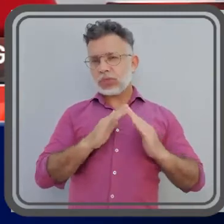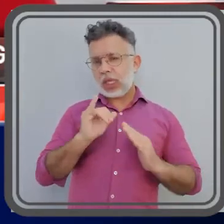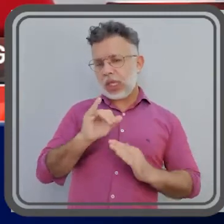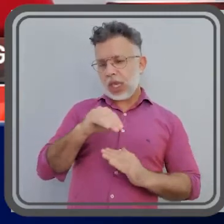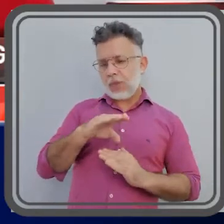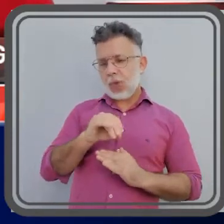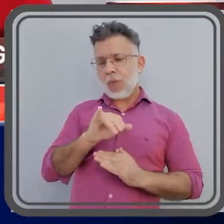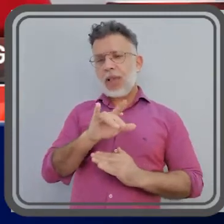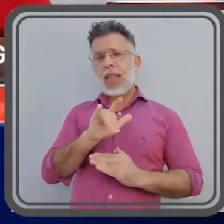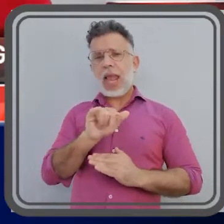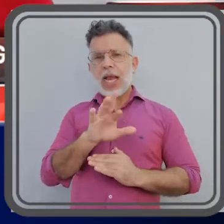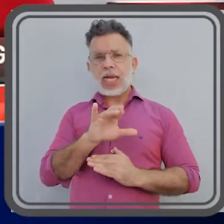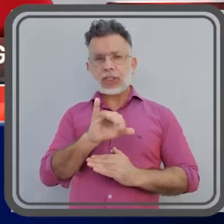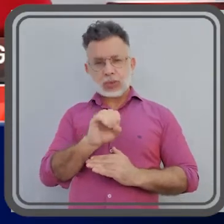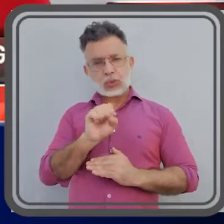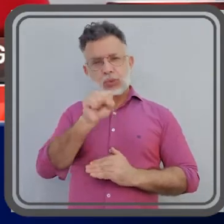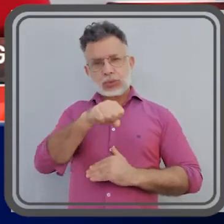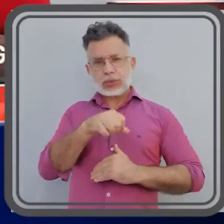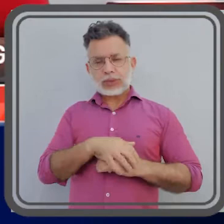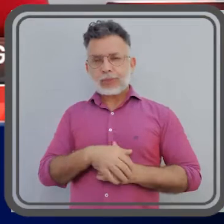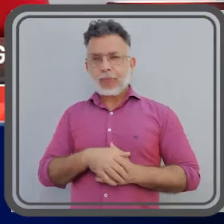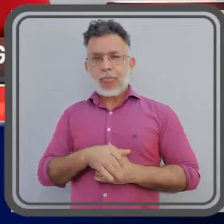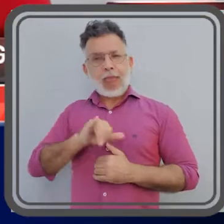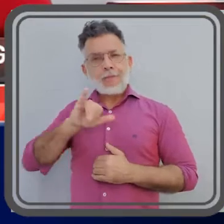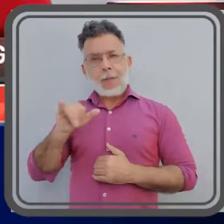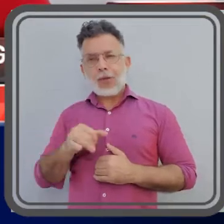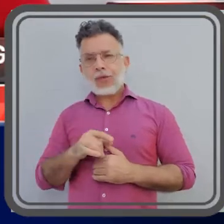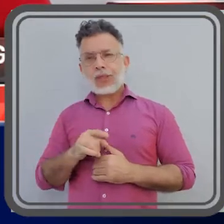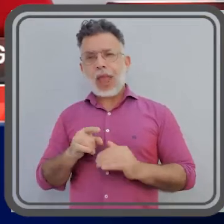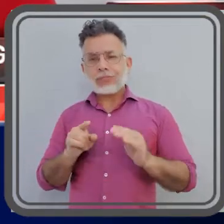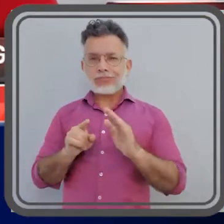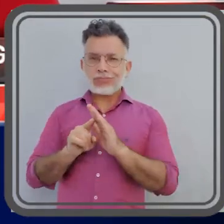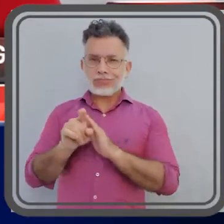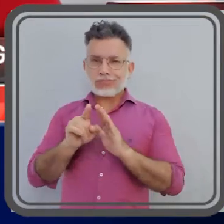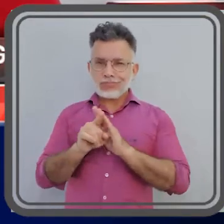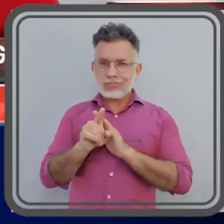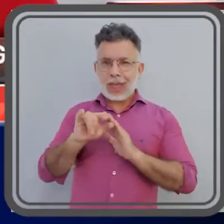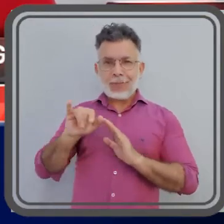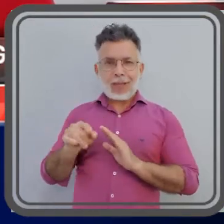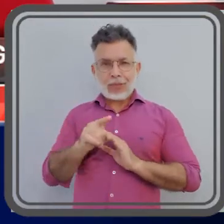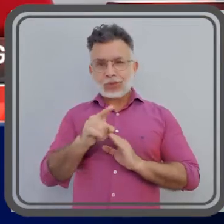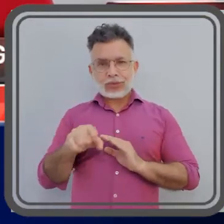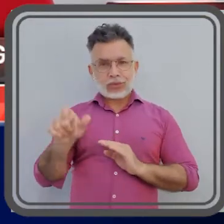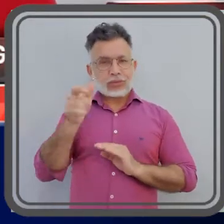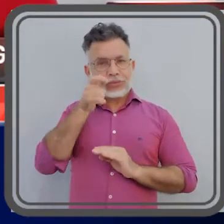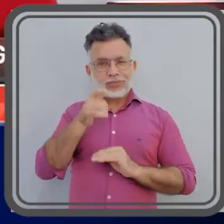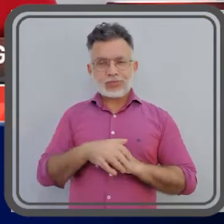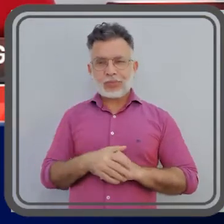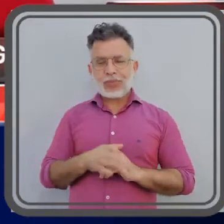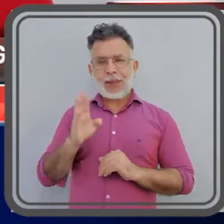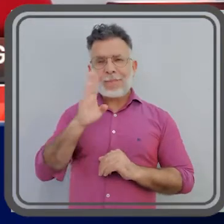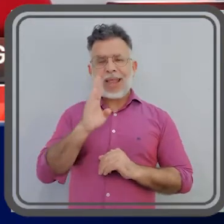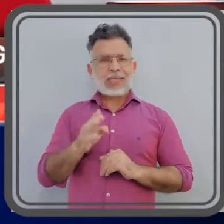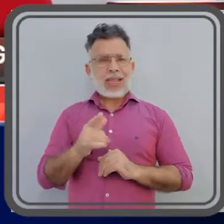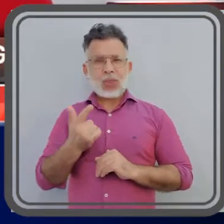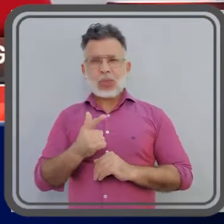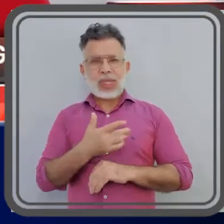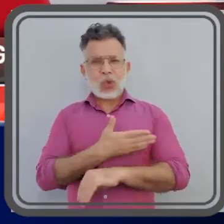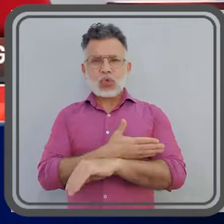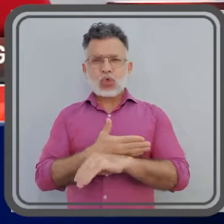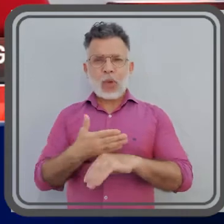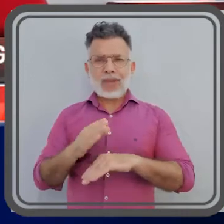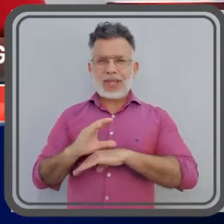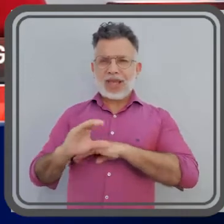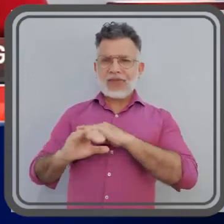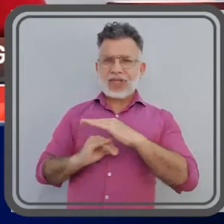Obrigado pela resposta. Vou aproveitar aqui, se você me permite, já vou interagir com mais perguntas da audiência aqui. Brasileiro não tem costume de investir fora do Brasil,